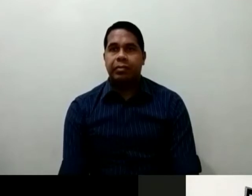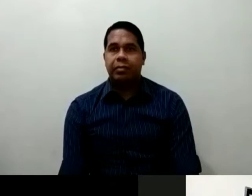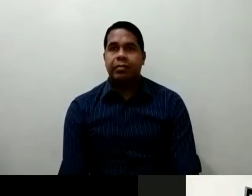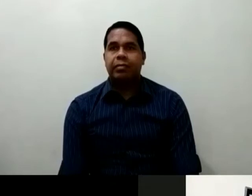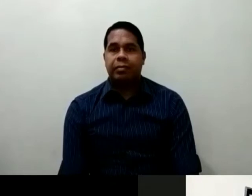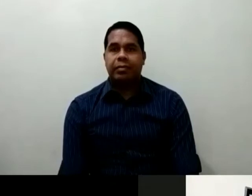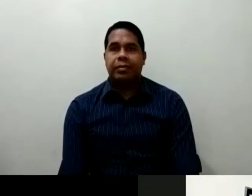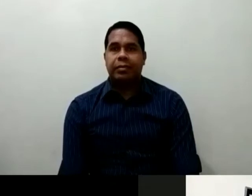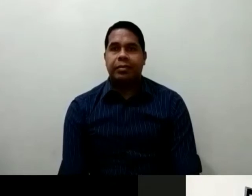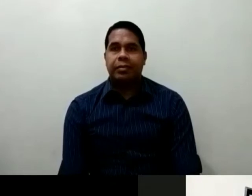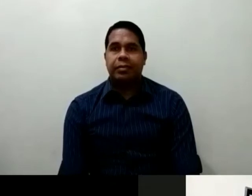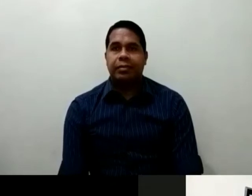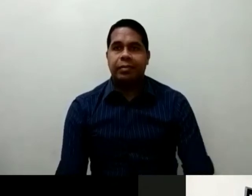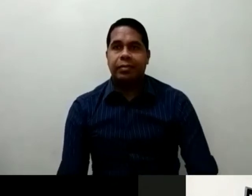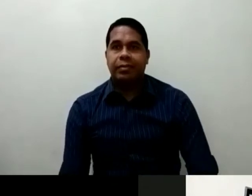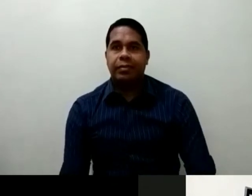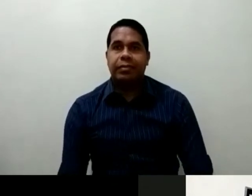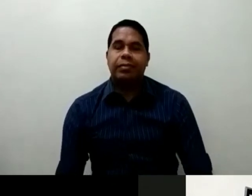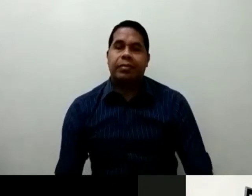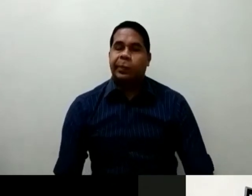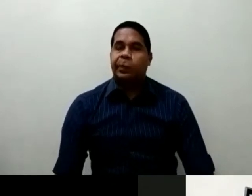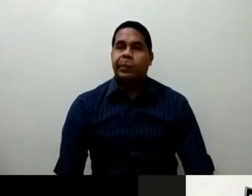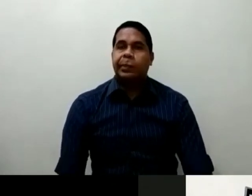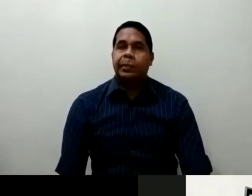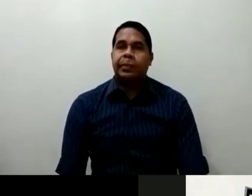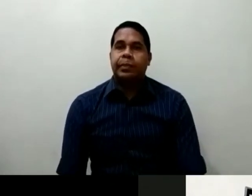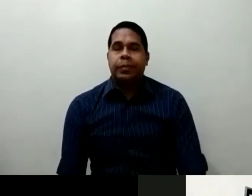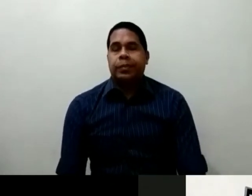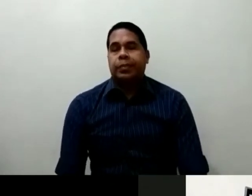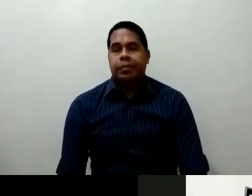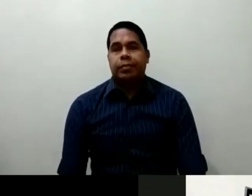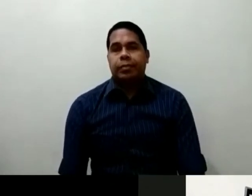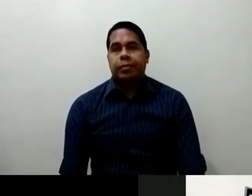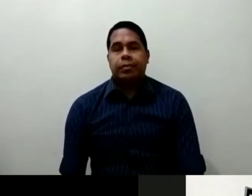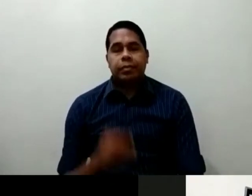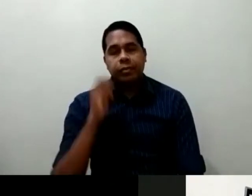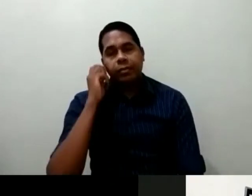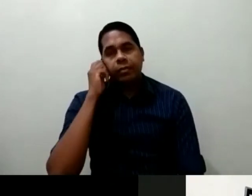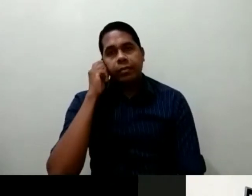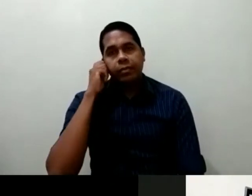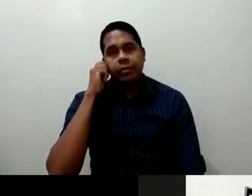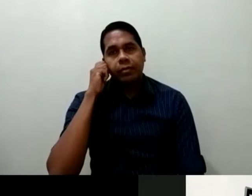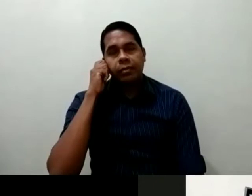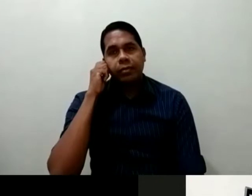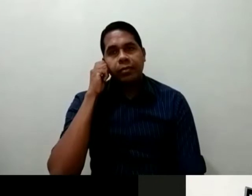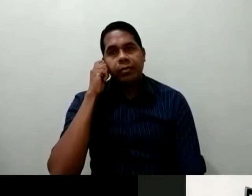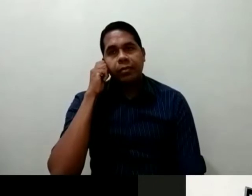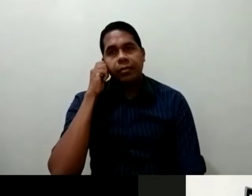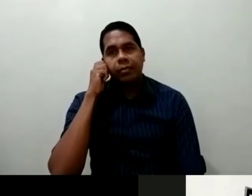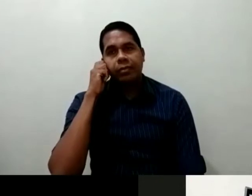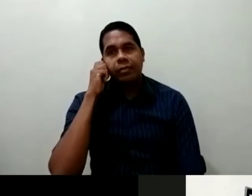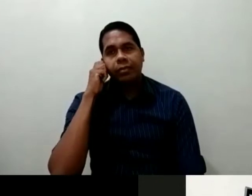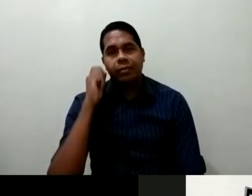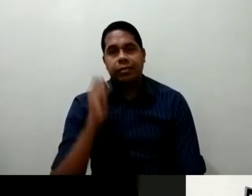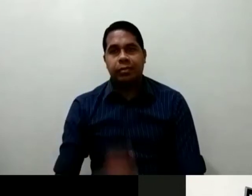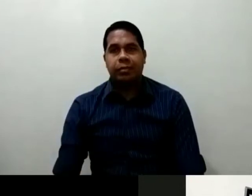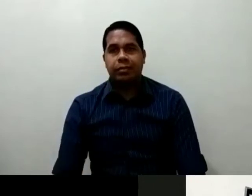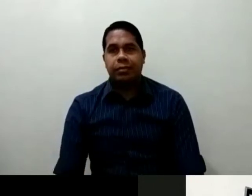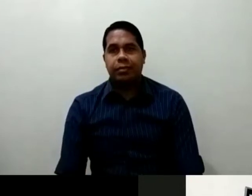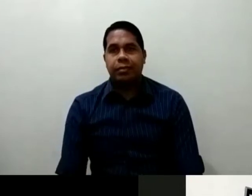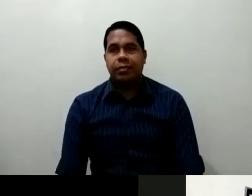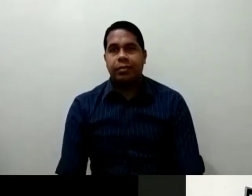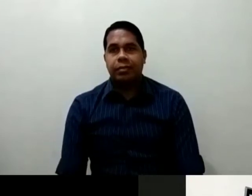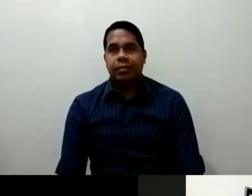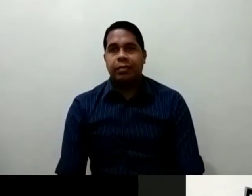Então, eu mencionei também que hoje, com a pandemia do coronavírus, nós estamos aprofundando cada vez mais essas